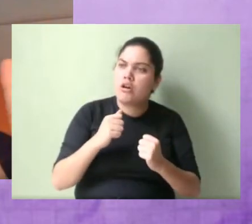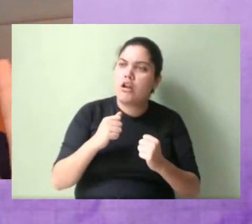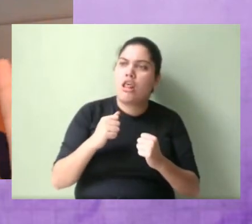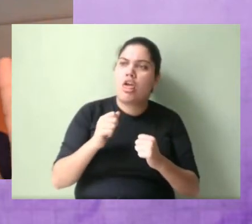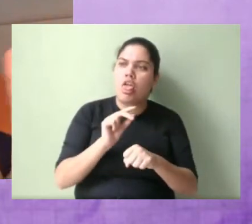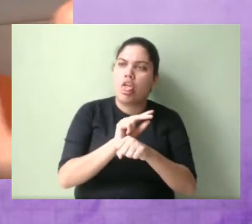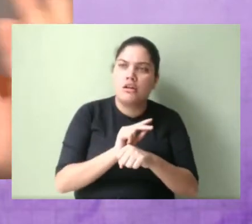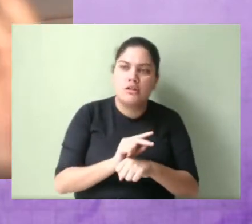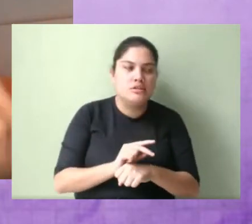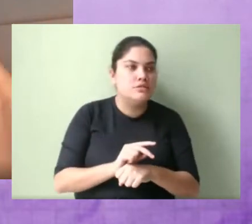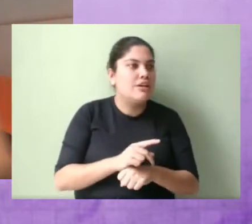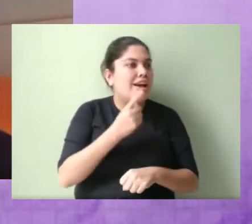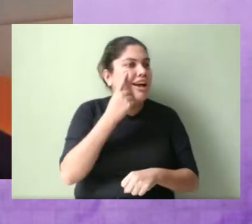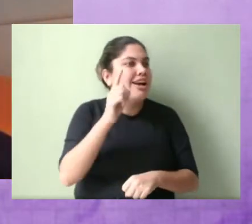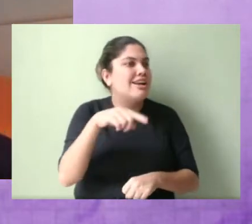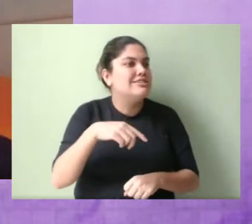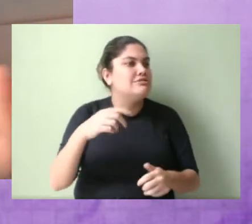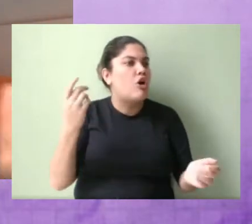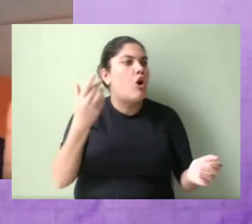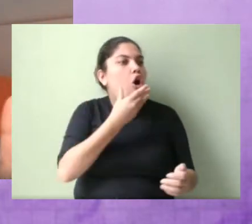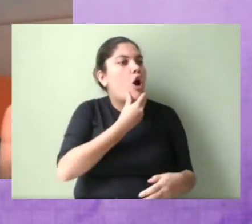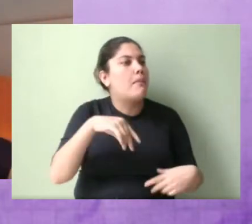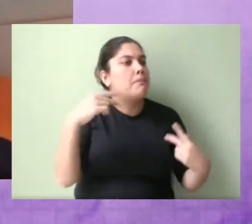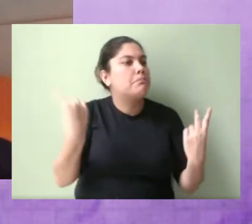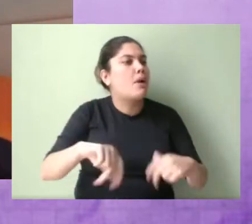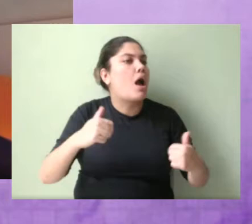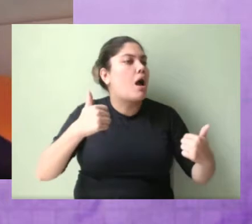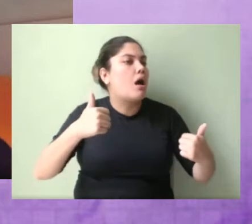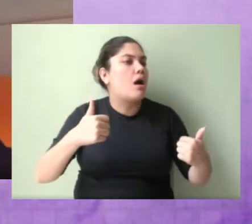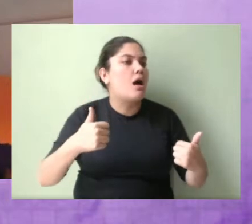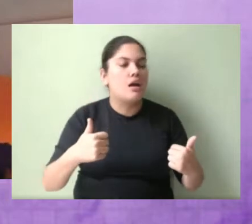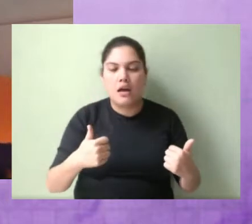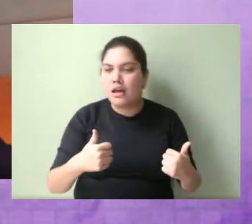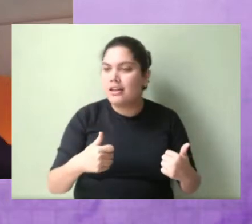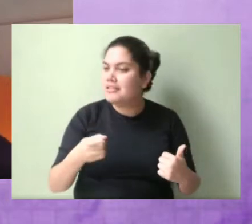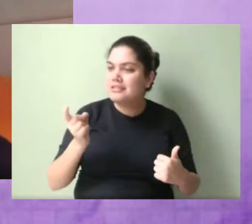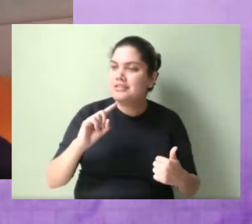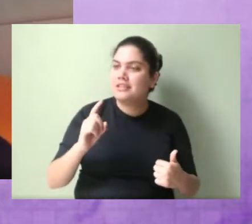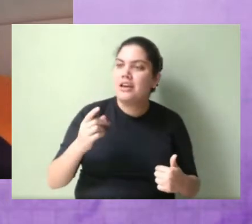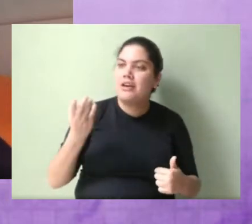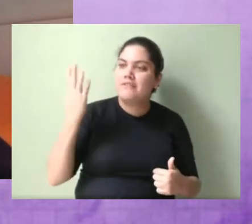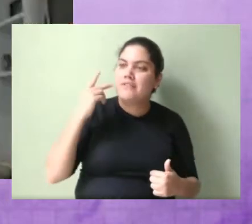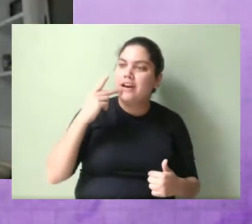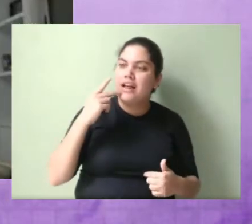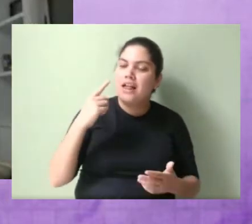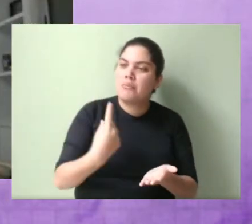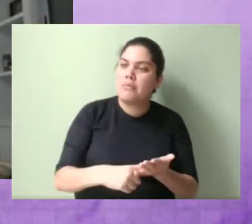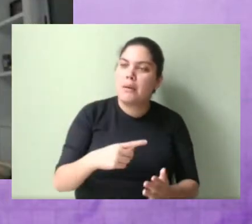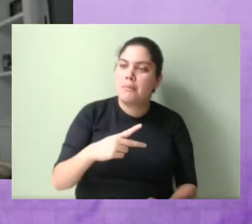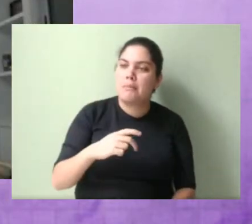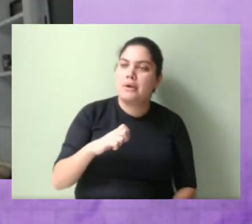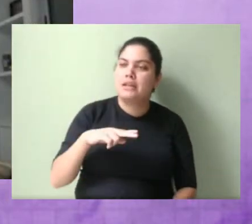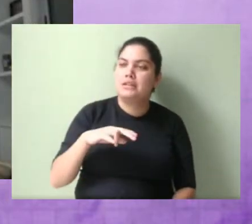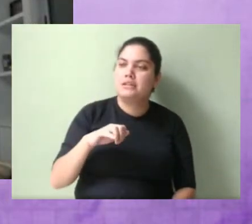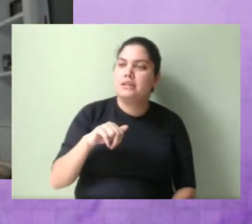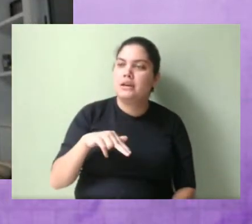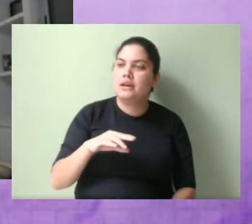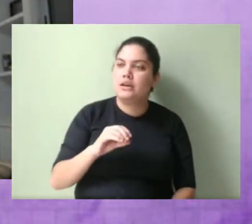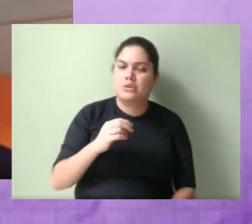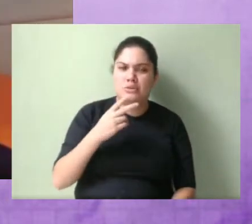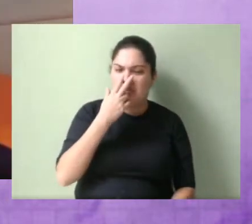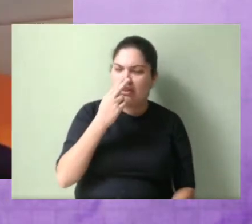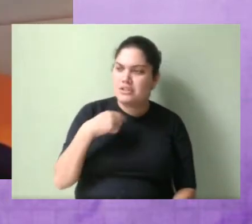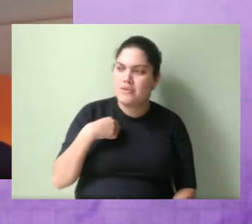tá. Mas existe um pacto que mulher é histérica, então a gente vai proteger o meu pacto. É a linguagem dos bro, não é? Que a gente